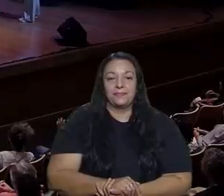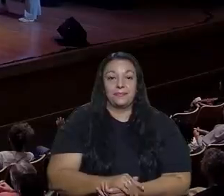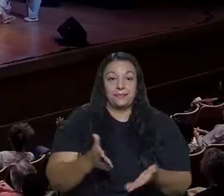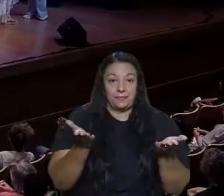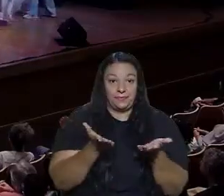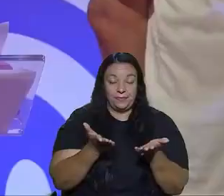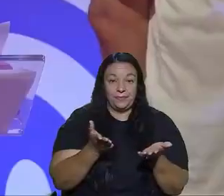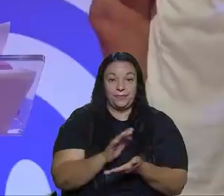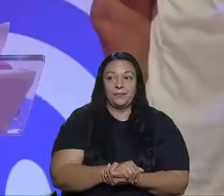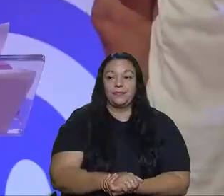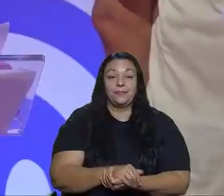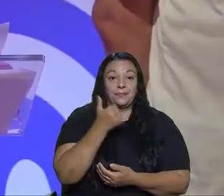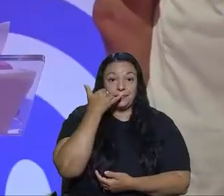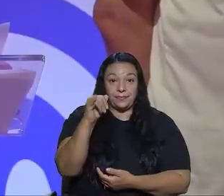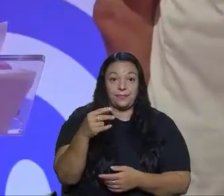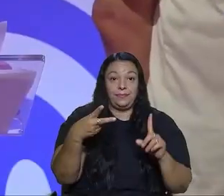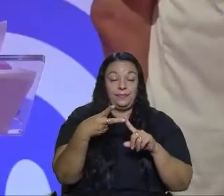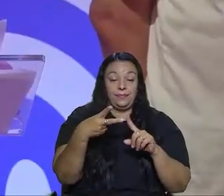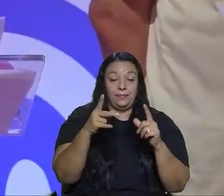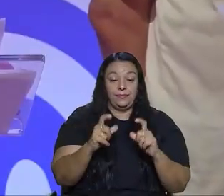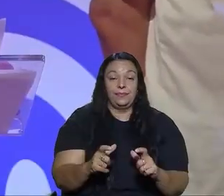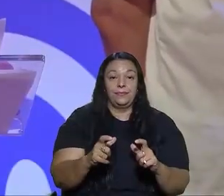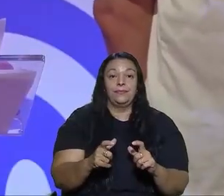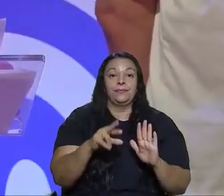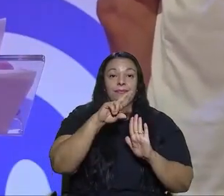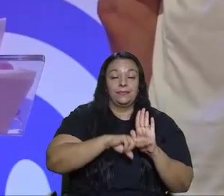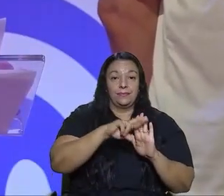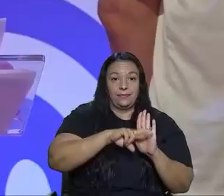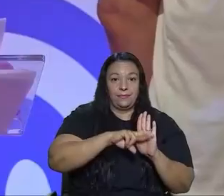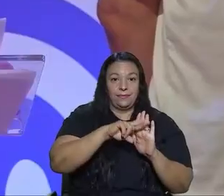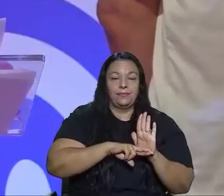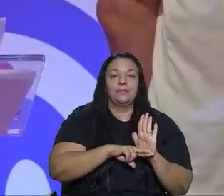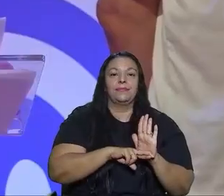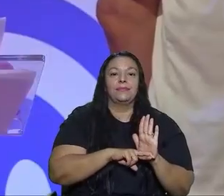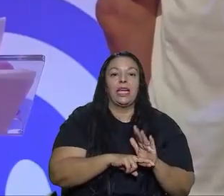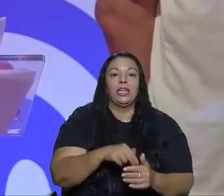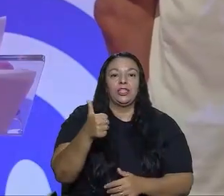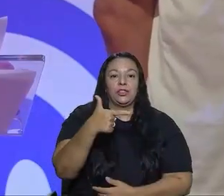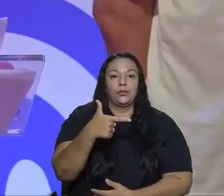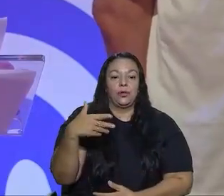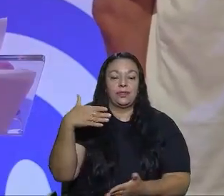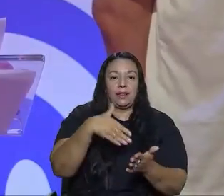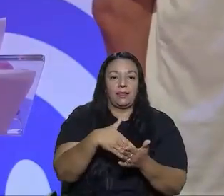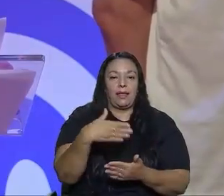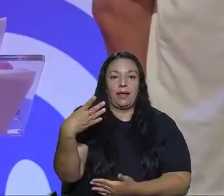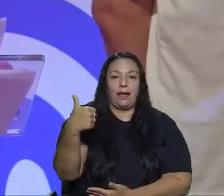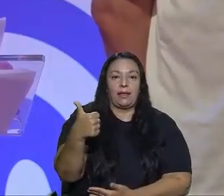E agora, vamos anunciar o segundo lugar na categoria de redação de 12 a 14